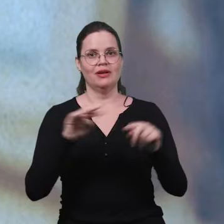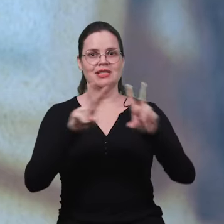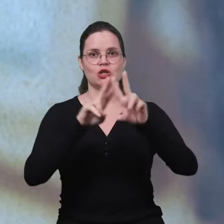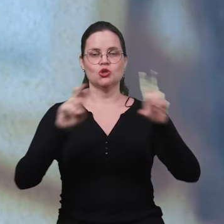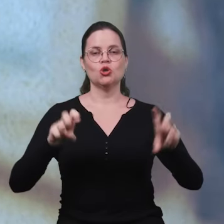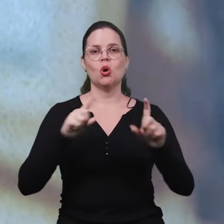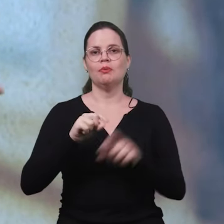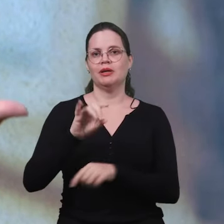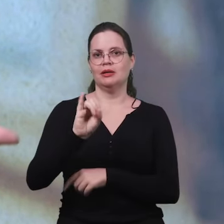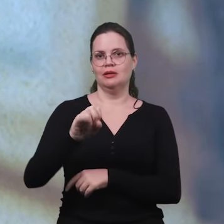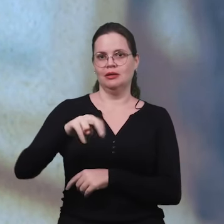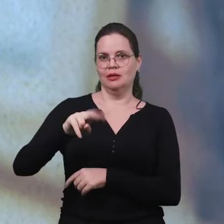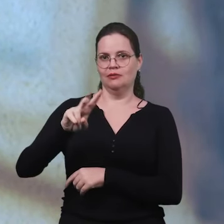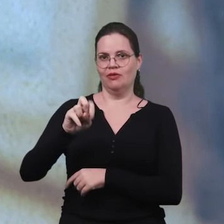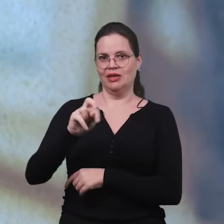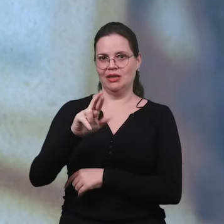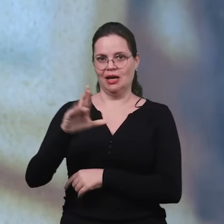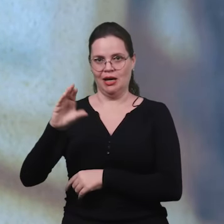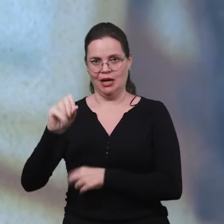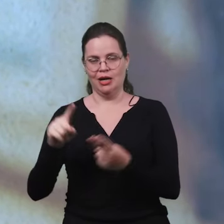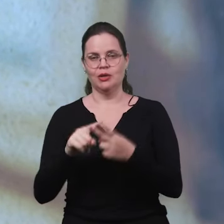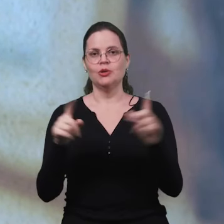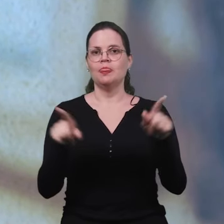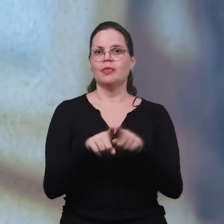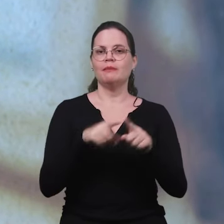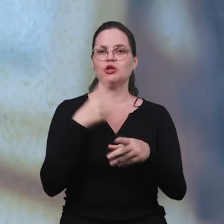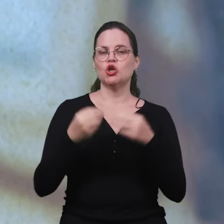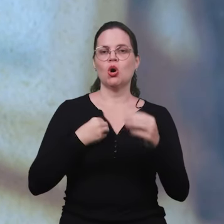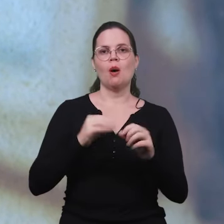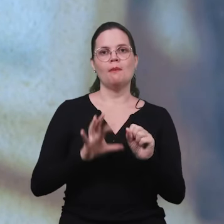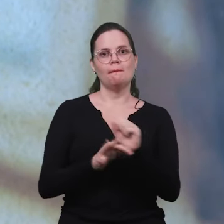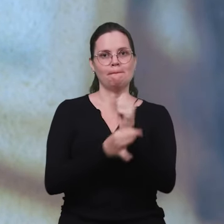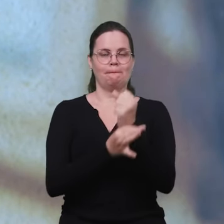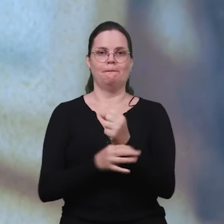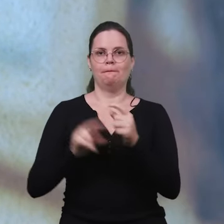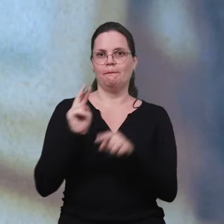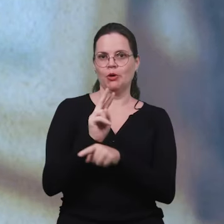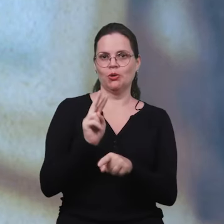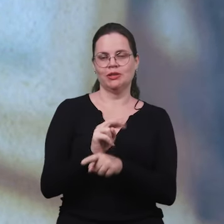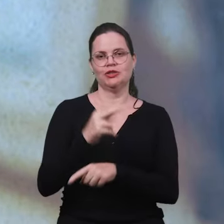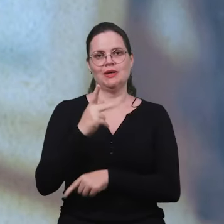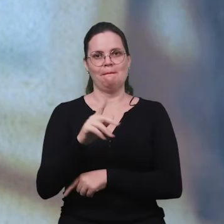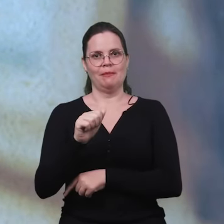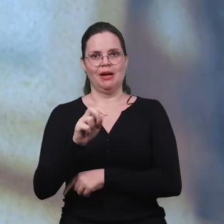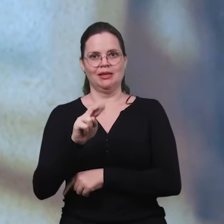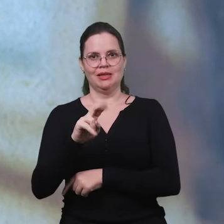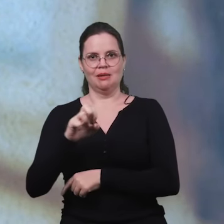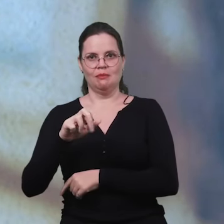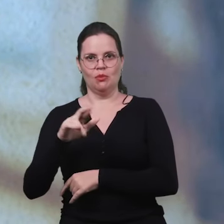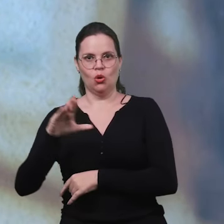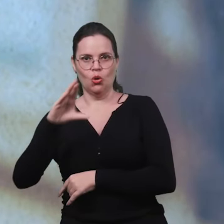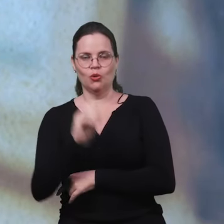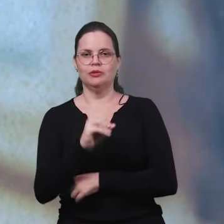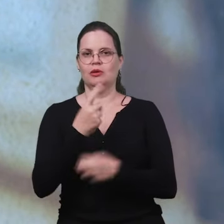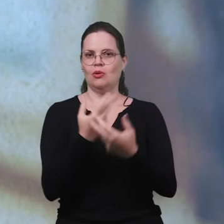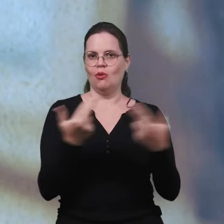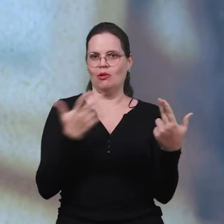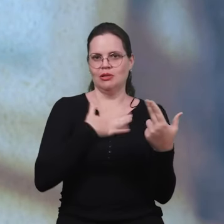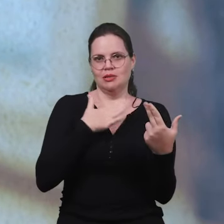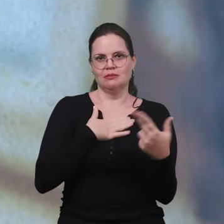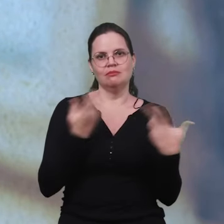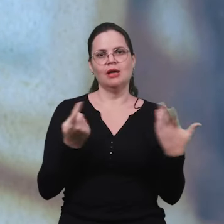sobre patrimônio, como proteger o patrimônio com todas essas mudanças que estão para acontecer. Então, é muito importante, estou muito honrada de estar aqui mais